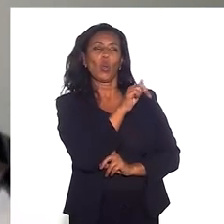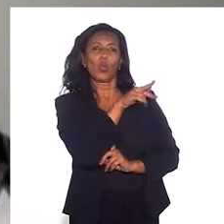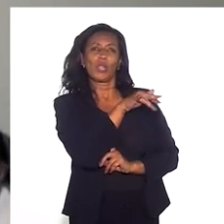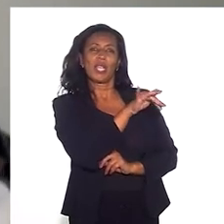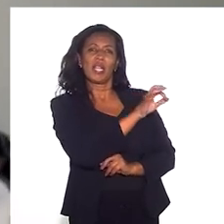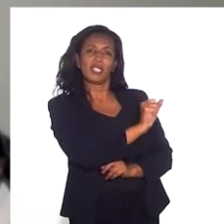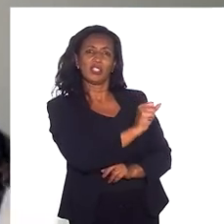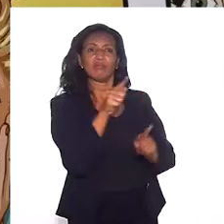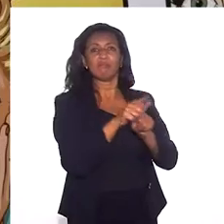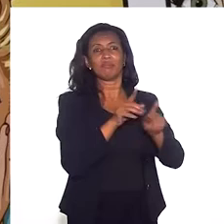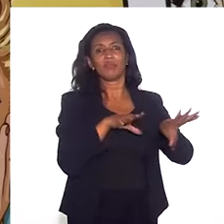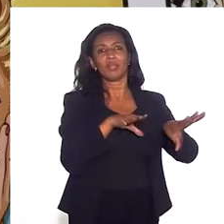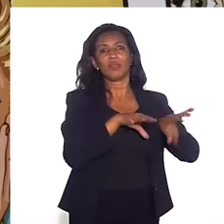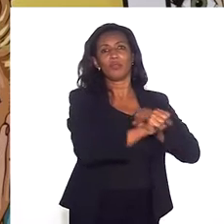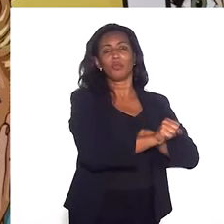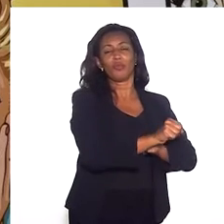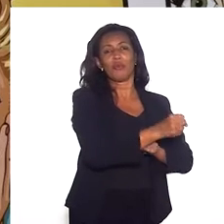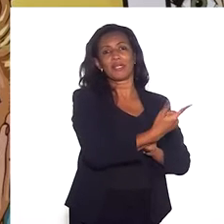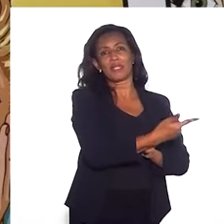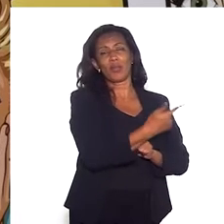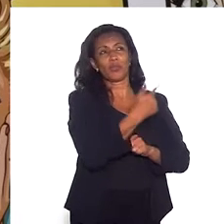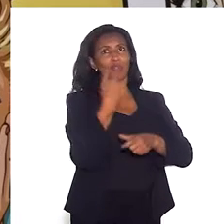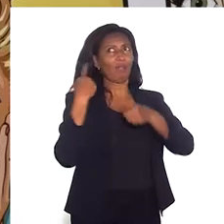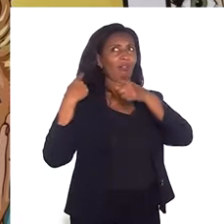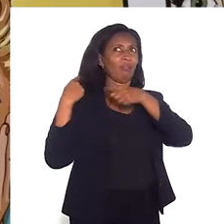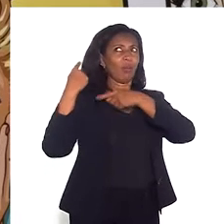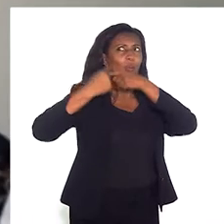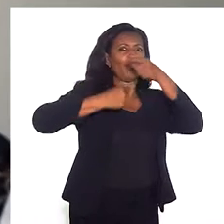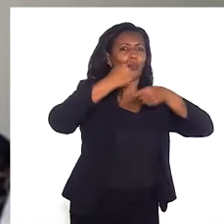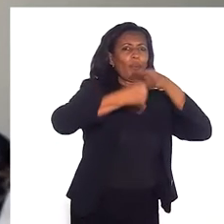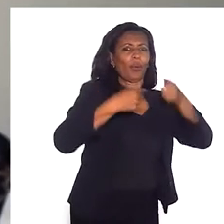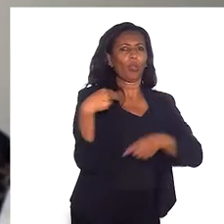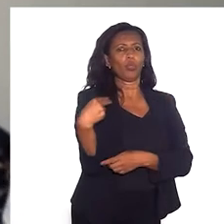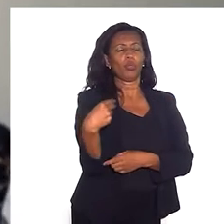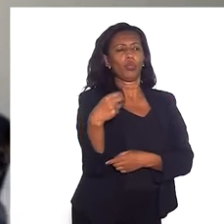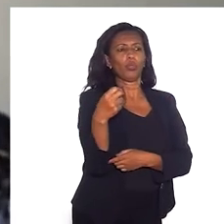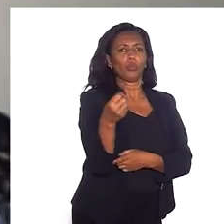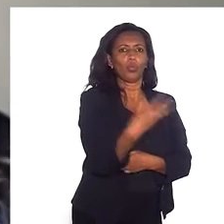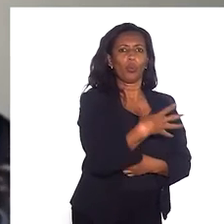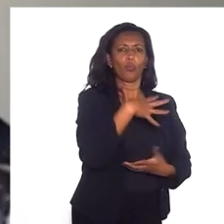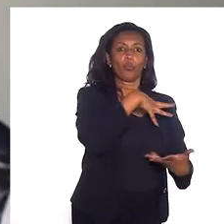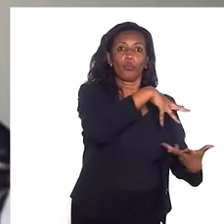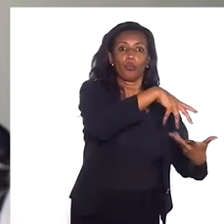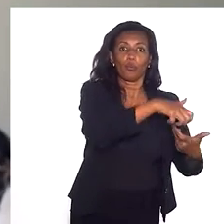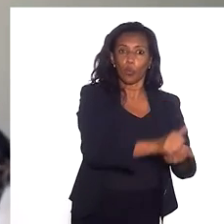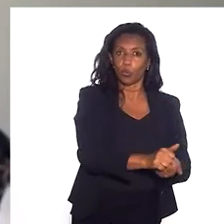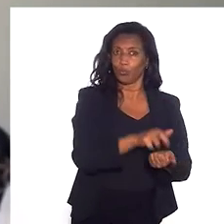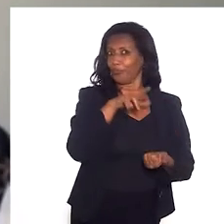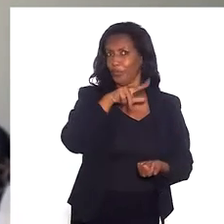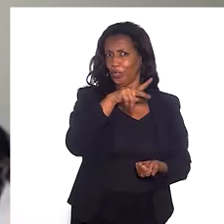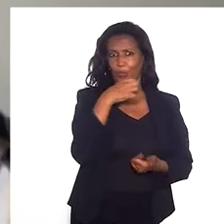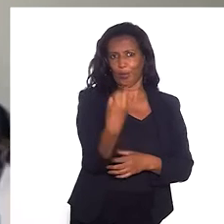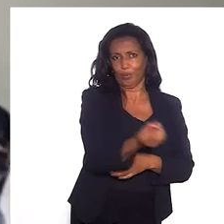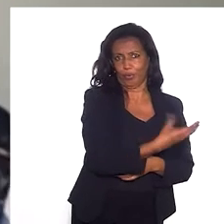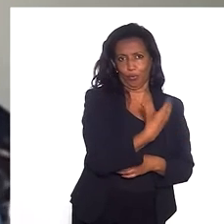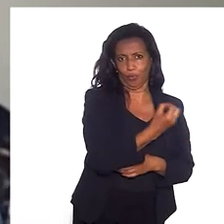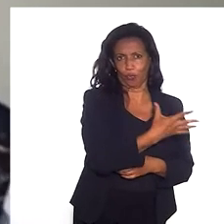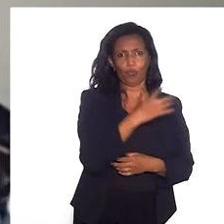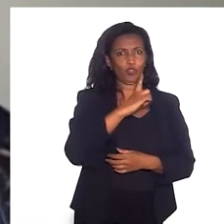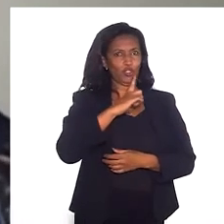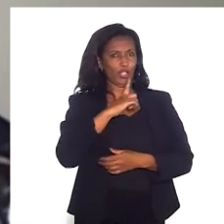colonialista. Também é uma formação que vem com a colonização desse dito novo mundo, que não era